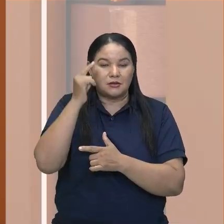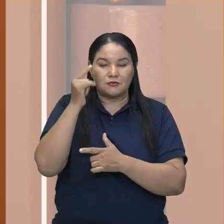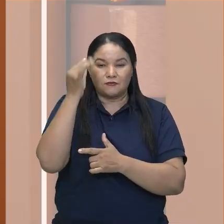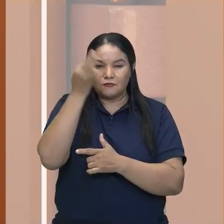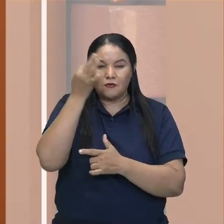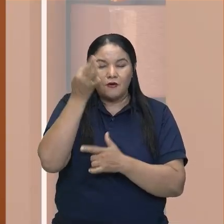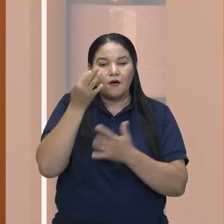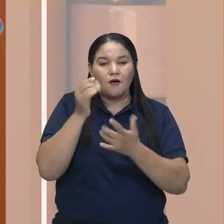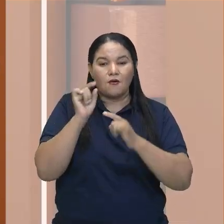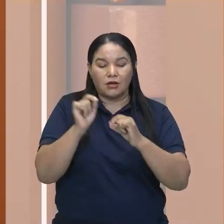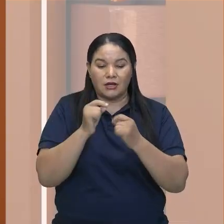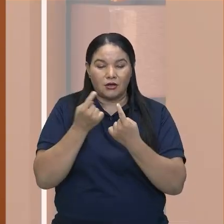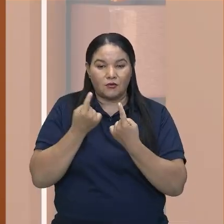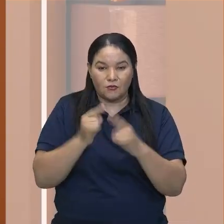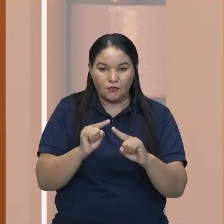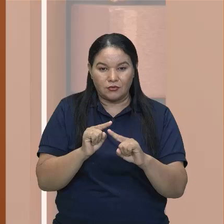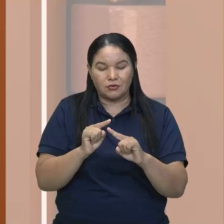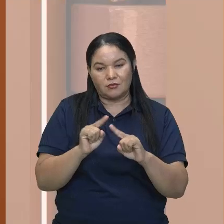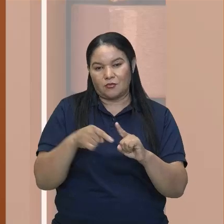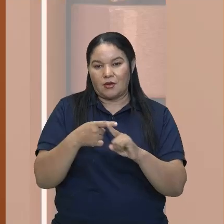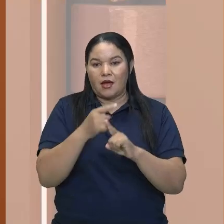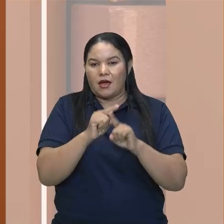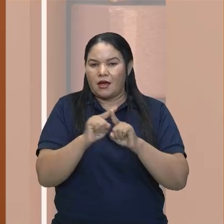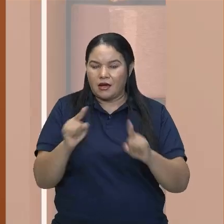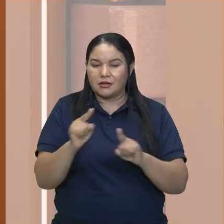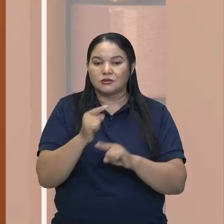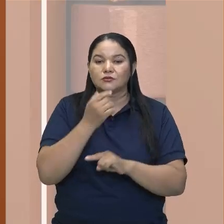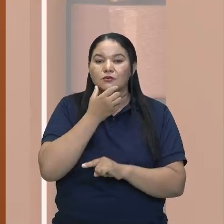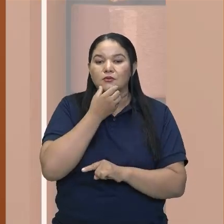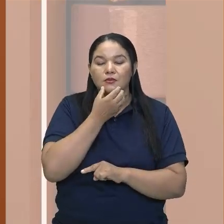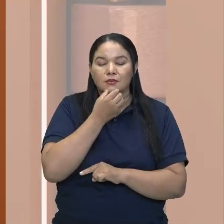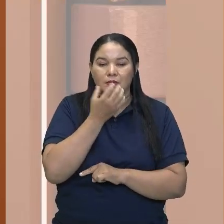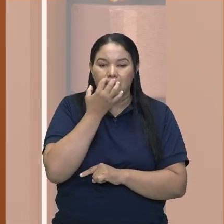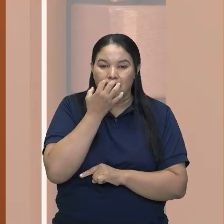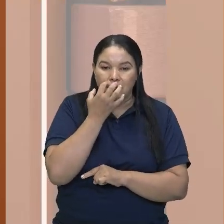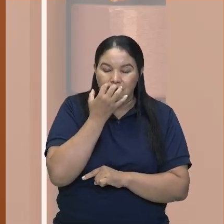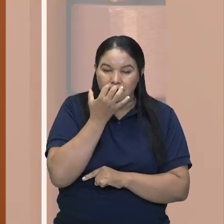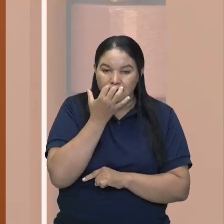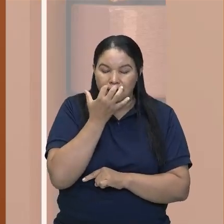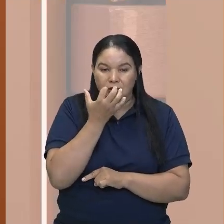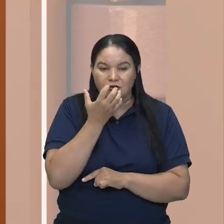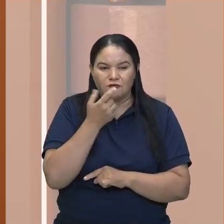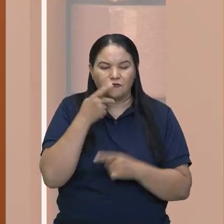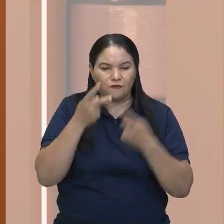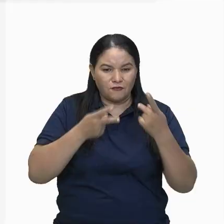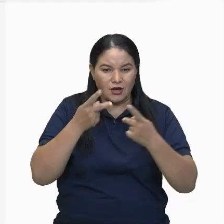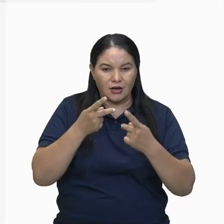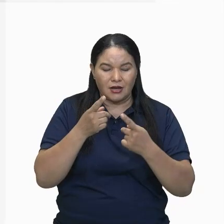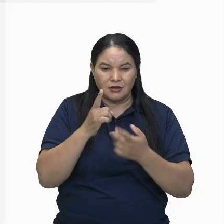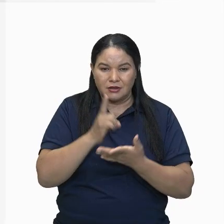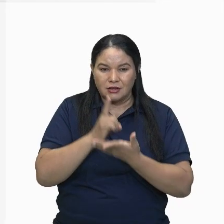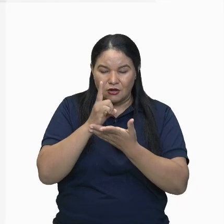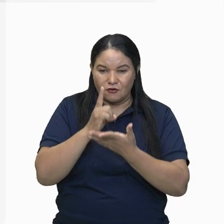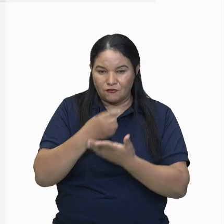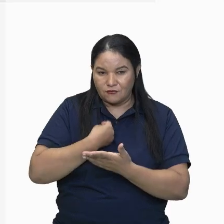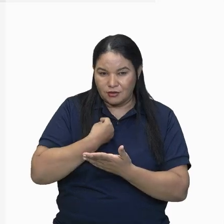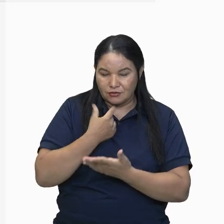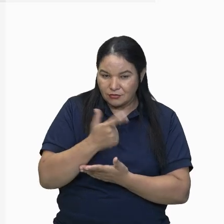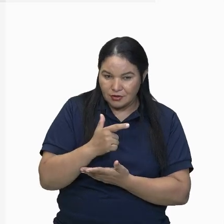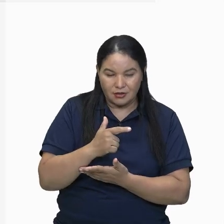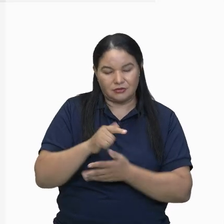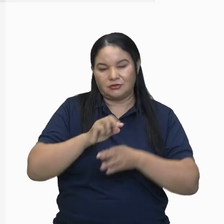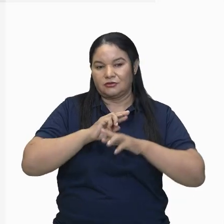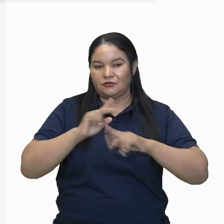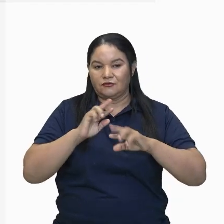nunca falou, nunca negou que Deus não existe. Ele diz que nós matamos Deus. Como foi que ele falou isso? Ele diz o seguinte: é